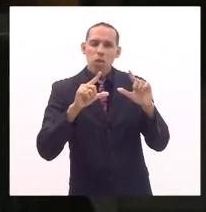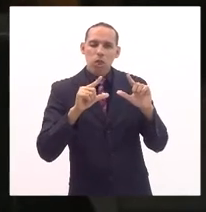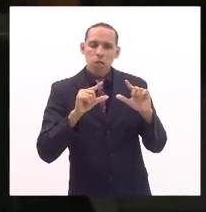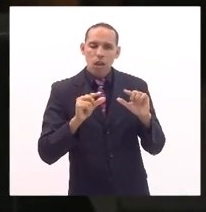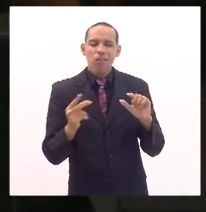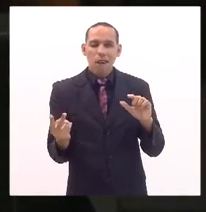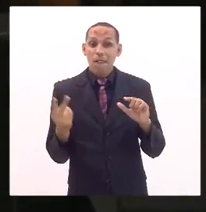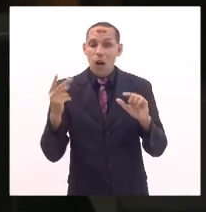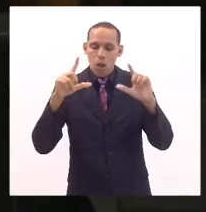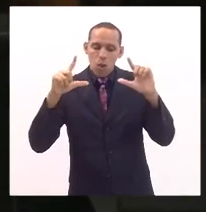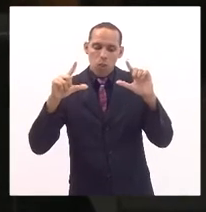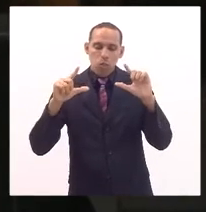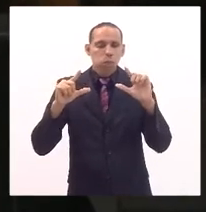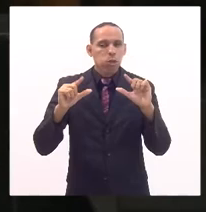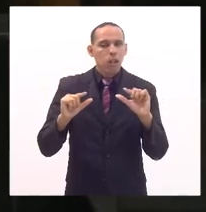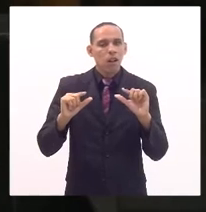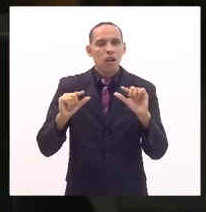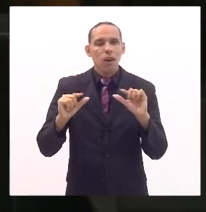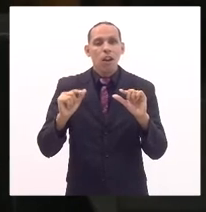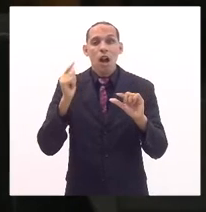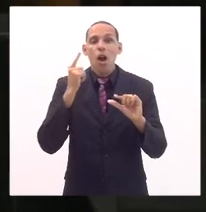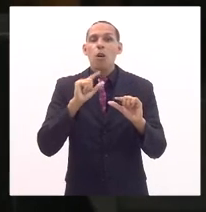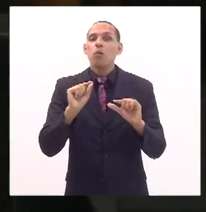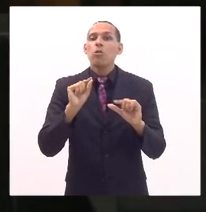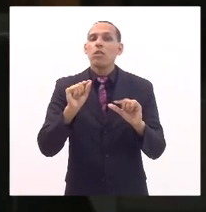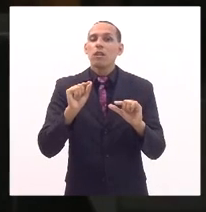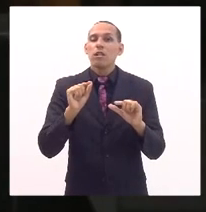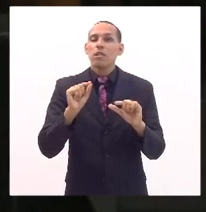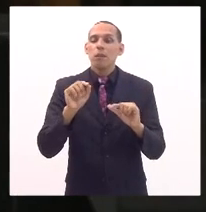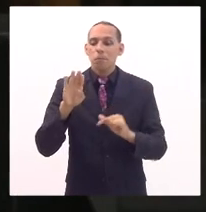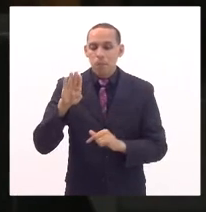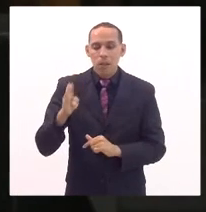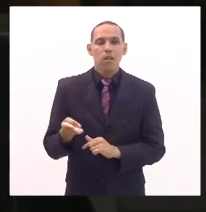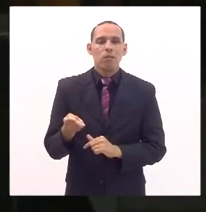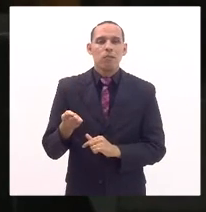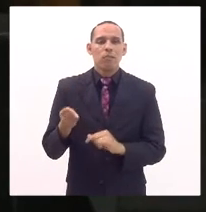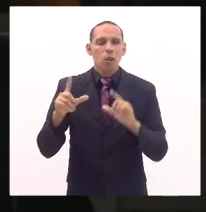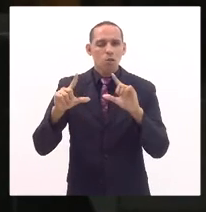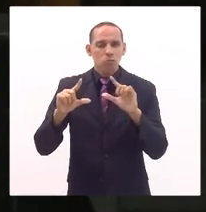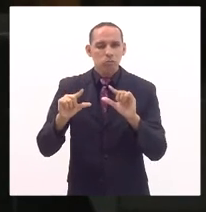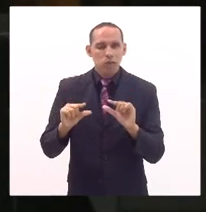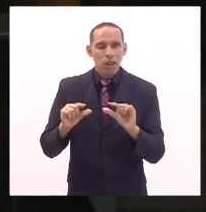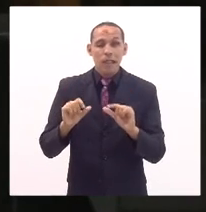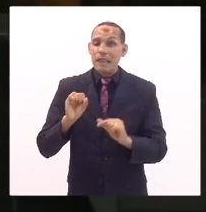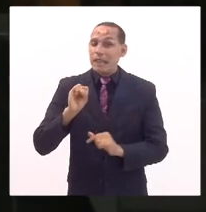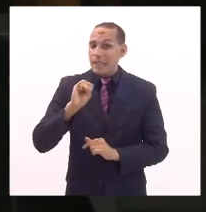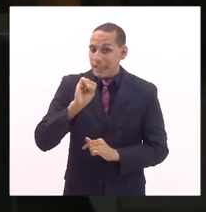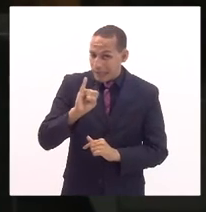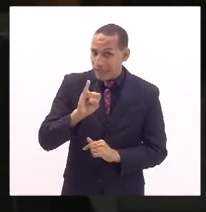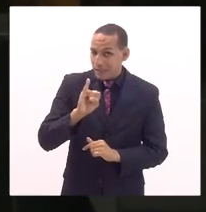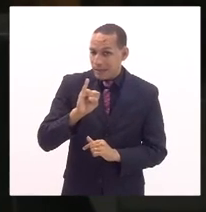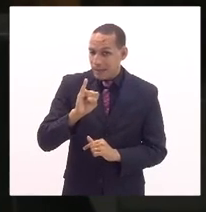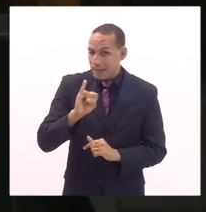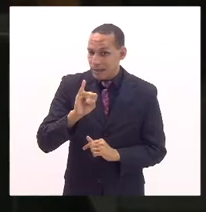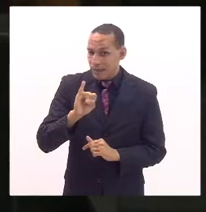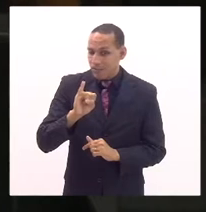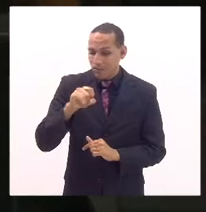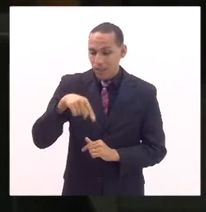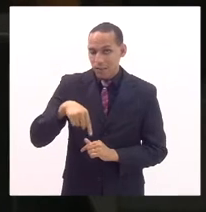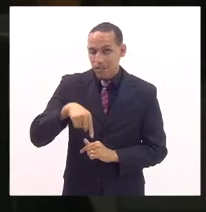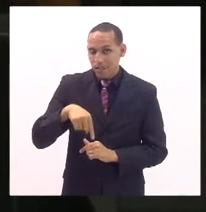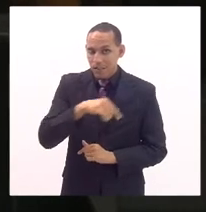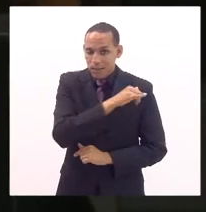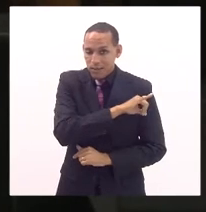valor a gente vai chegar à casa do bilhão se Deputado o